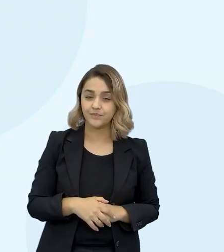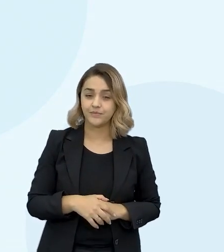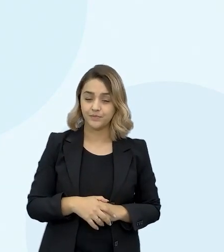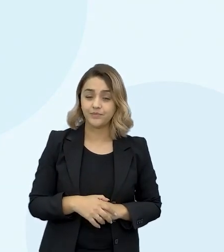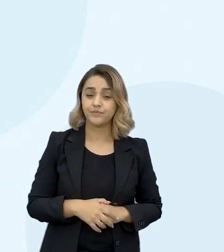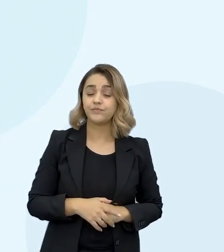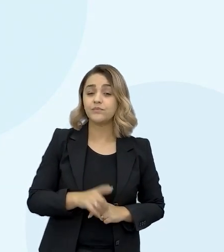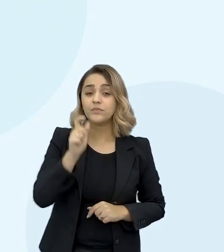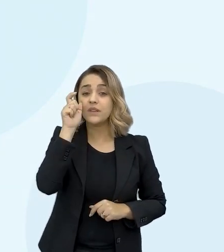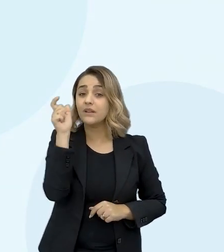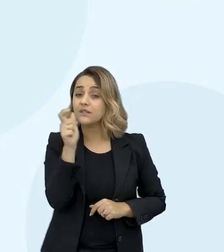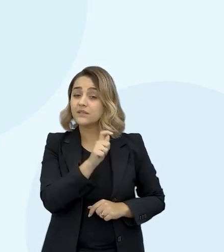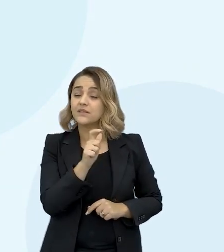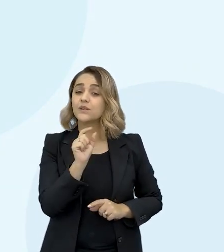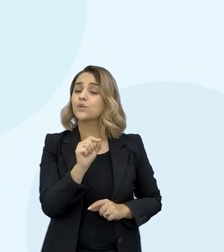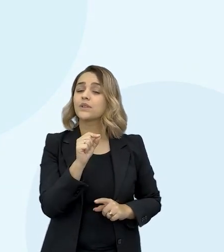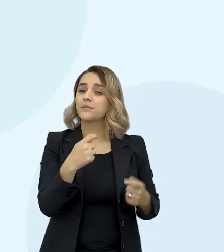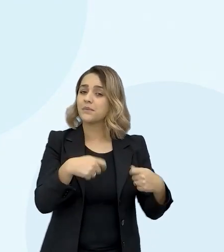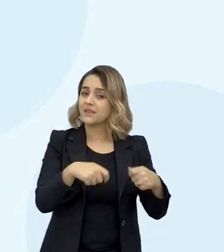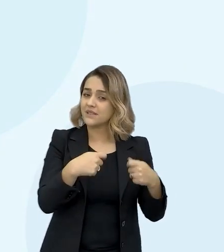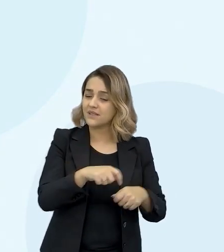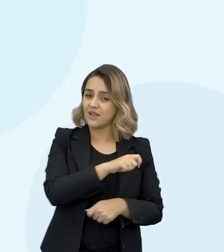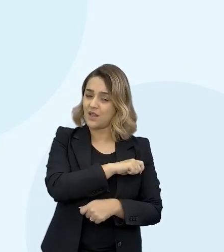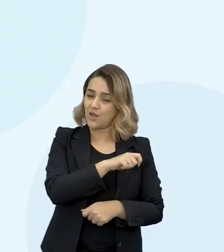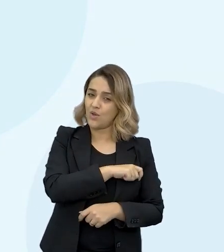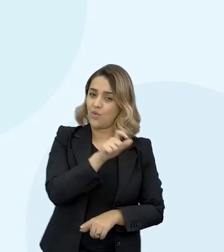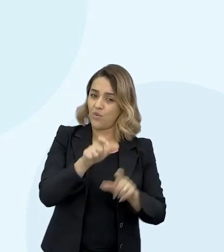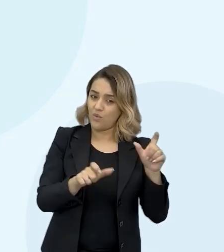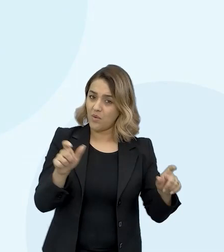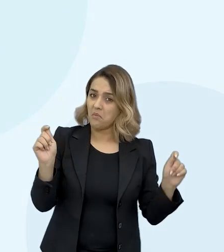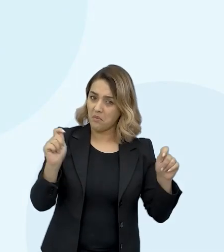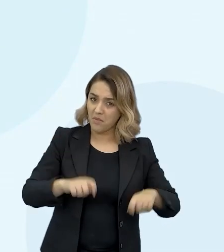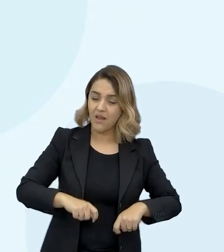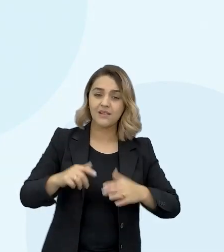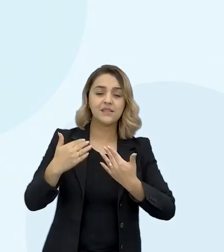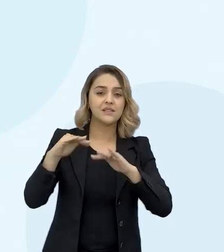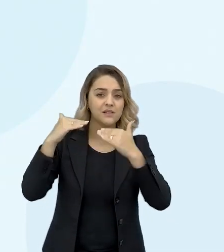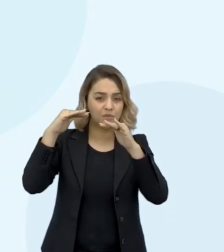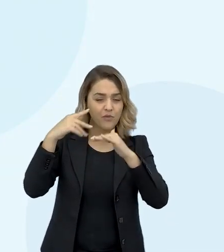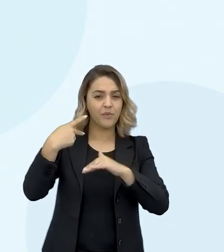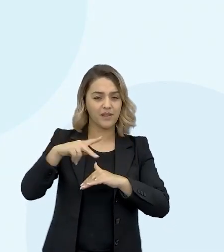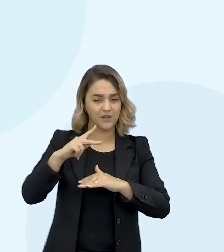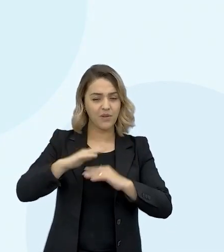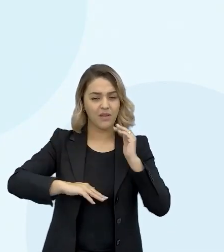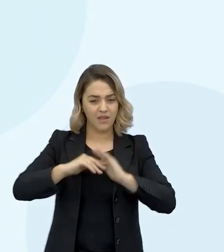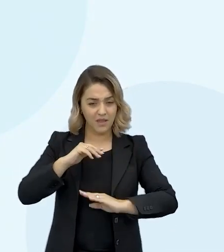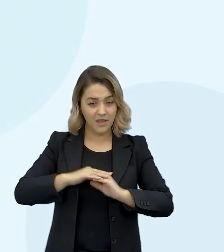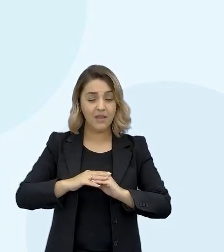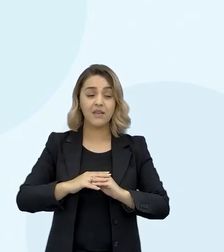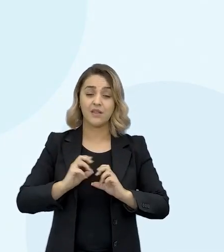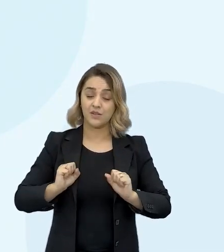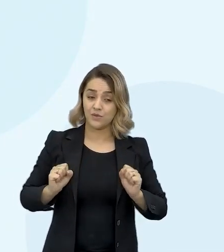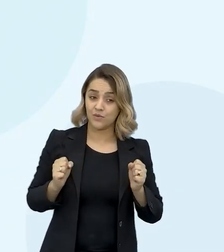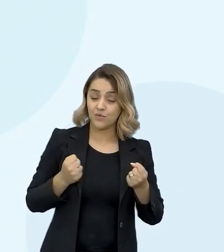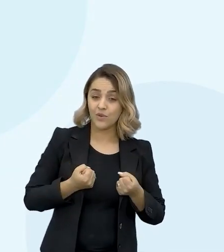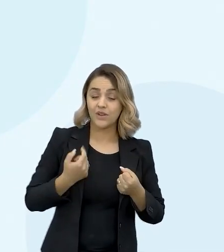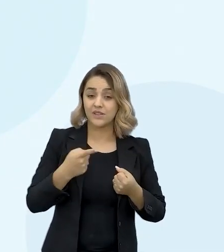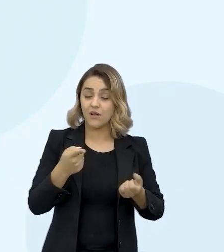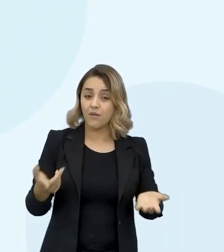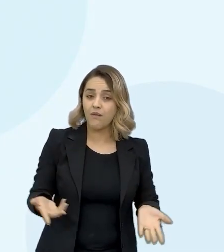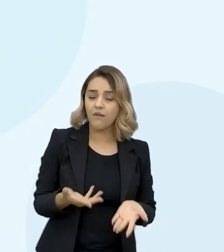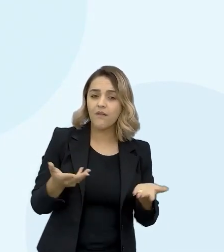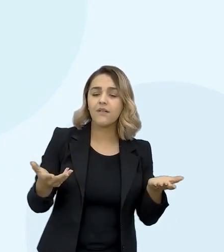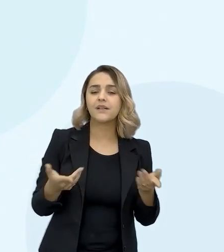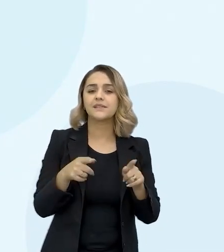do interesse e necessidade do estudante, permite o desenvolvimento do potencial deles, ajuda na motivação e